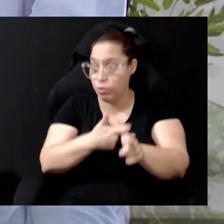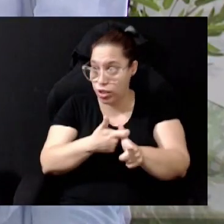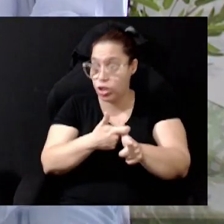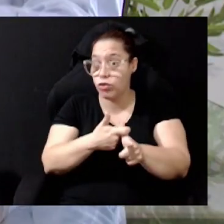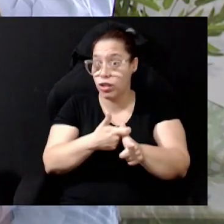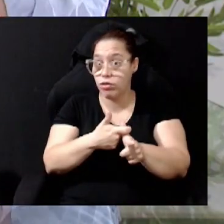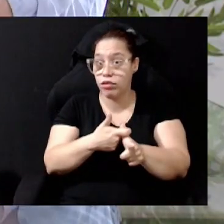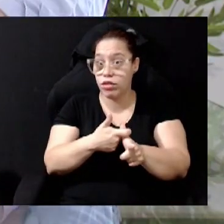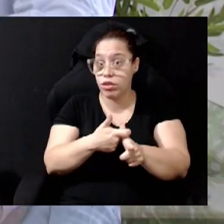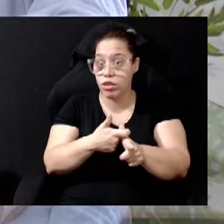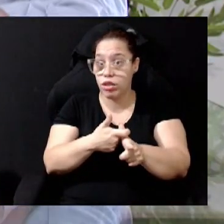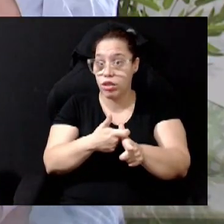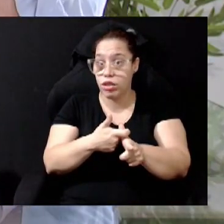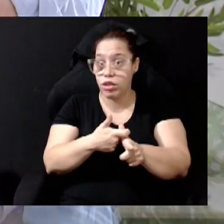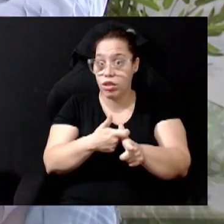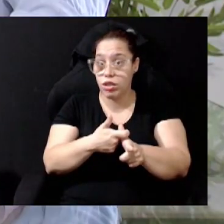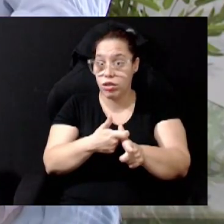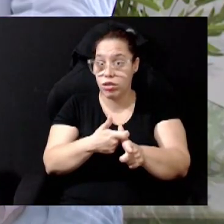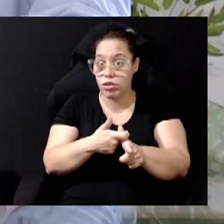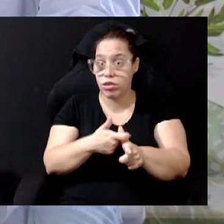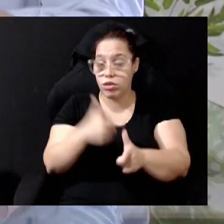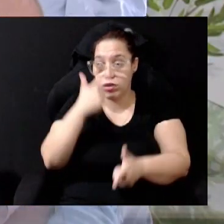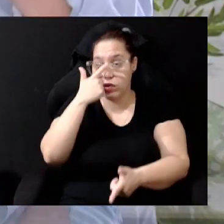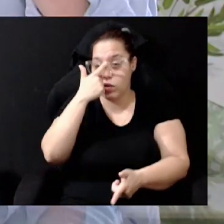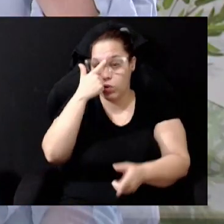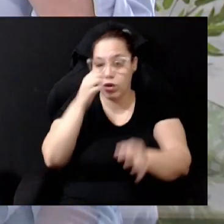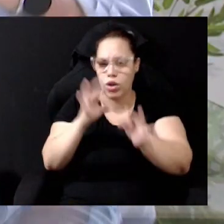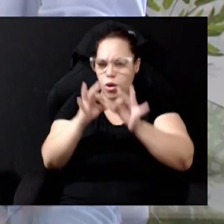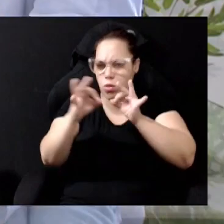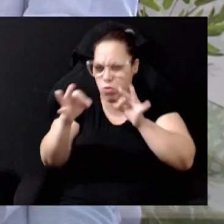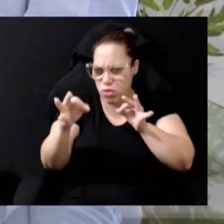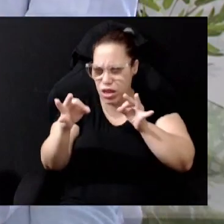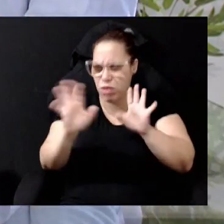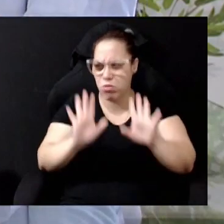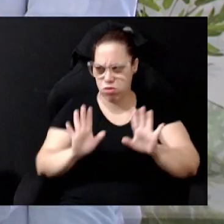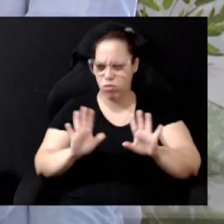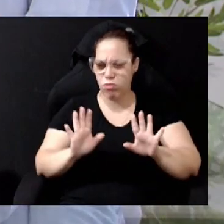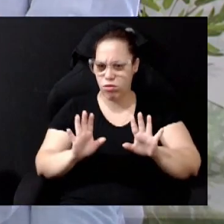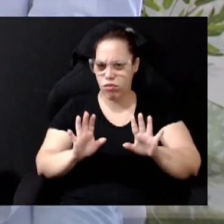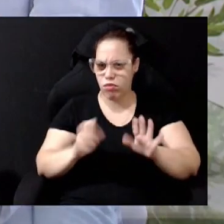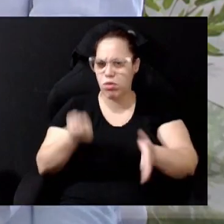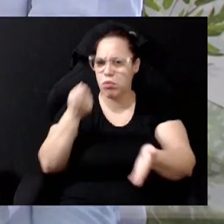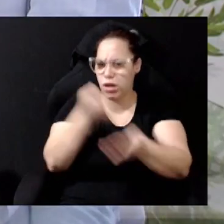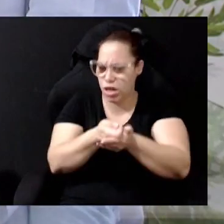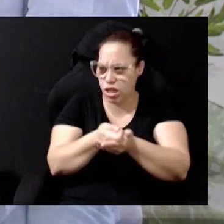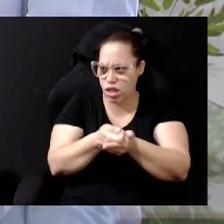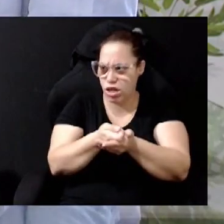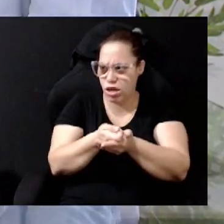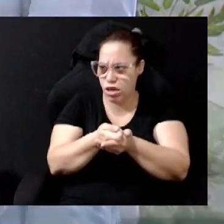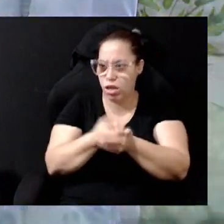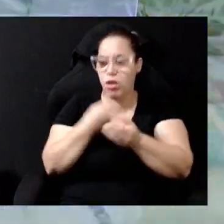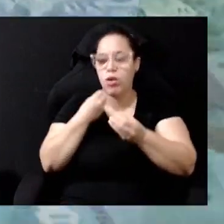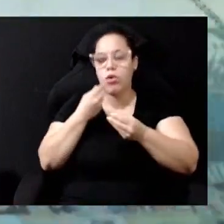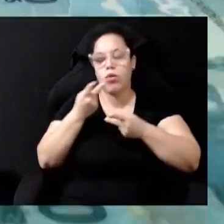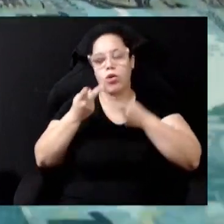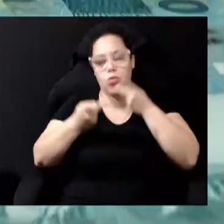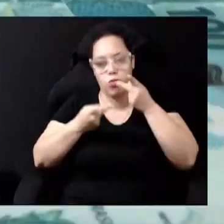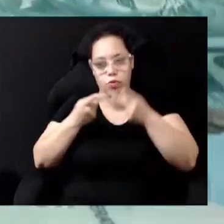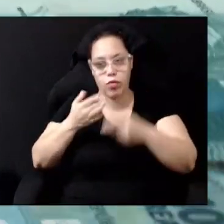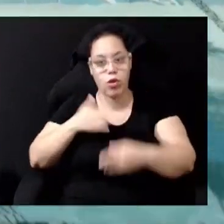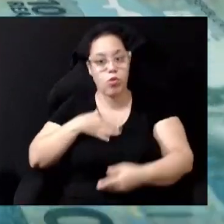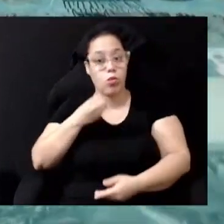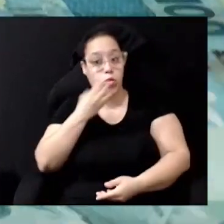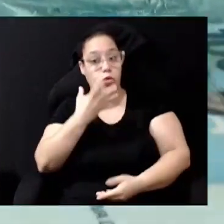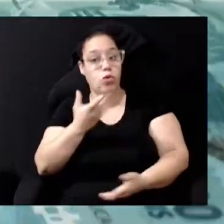negociar? Tem como a gente, prorrogar essa dívida? Então é sempre bom entrar em contato, mostrando a sua boa vontade de honrar o